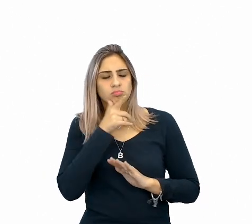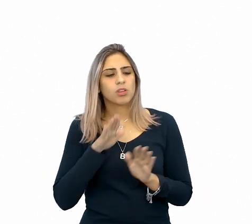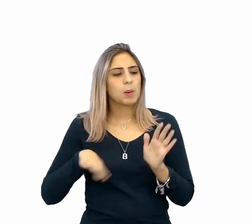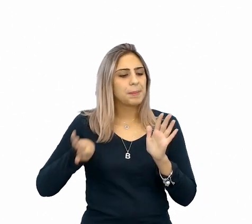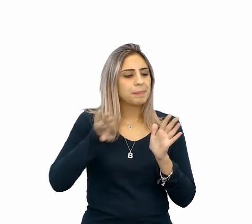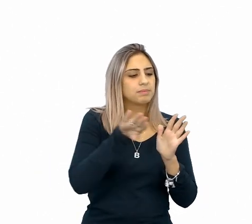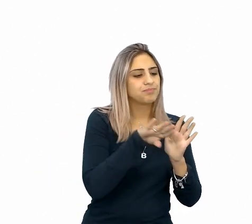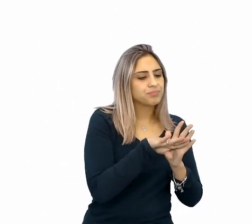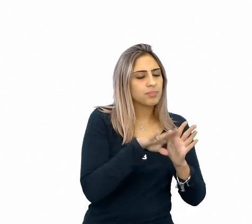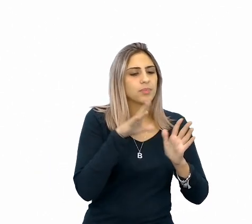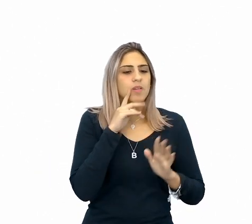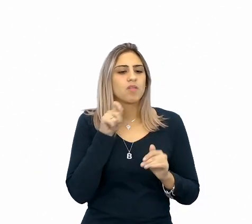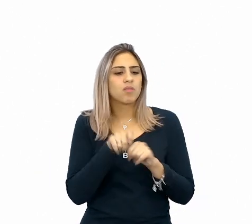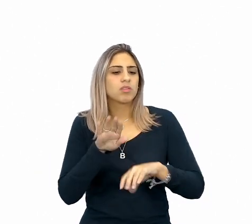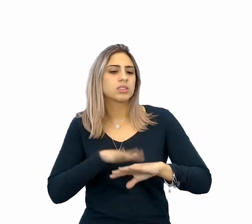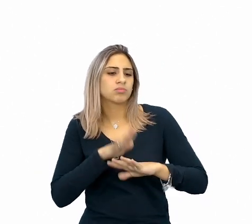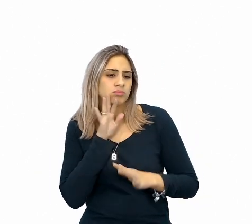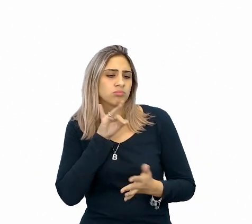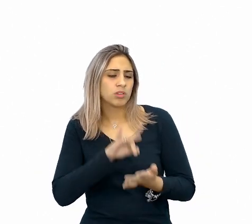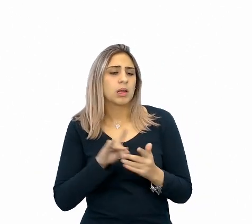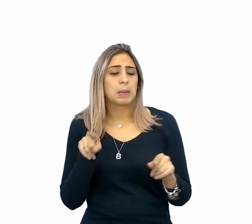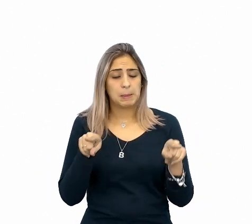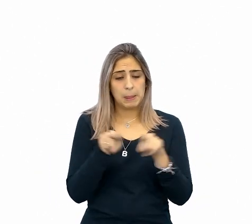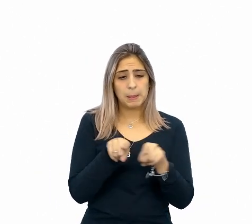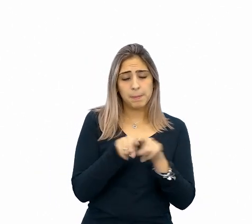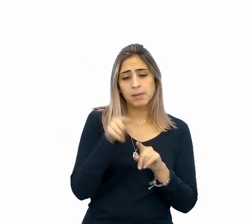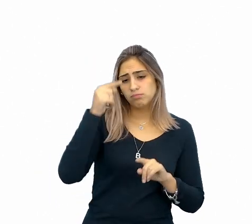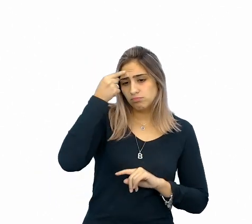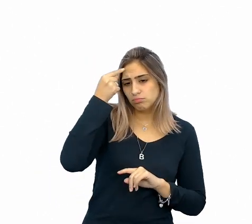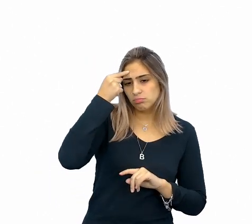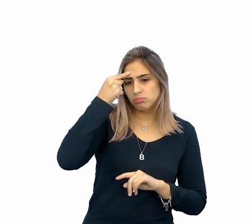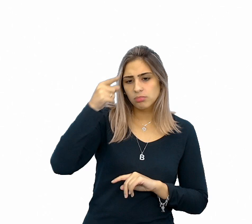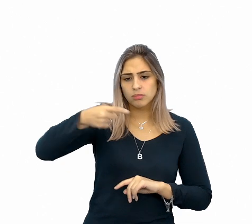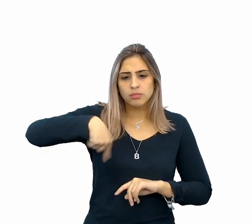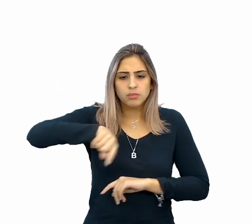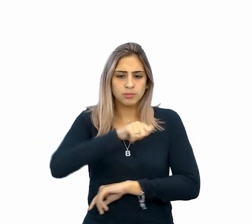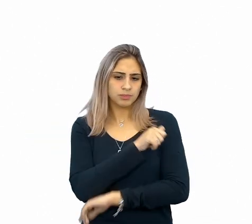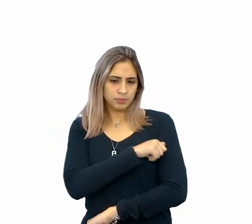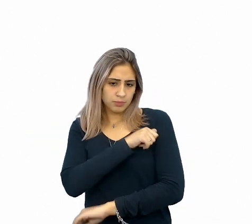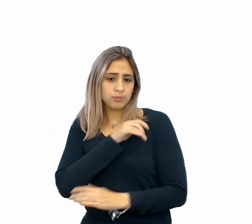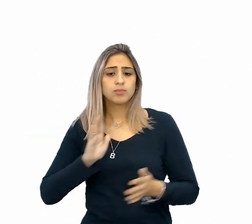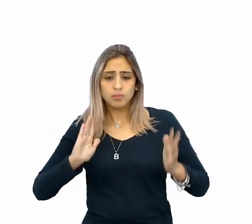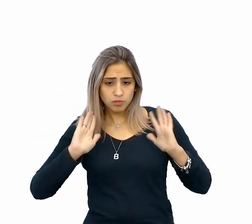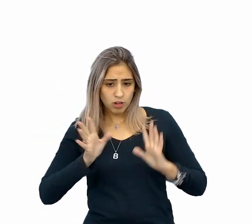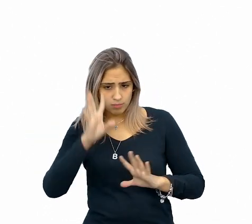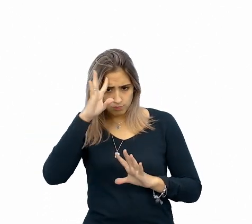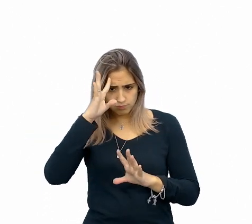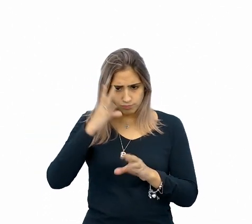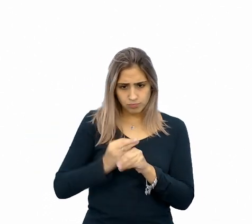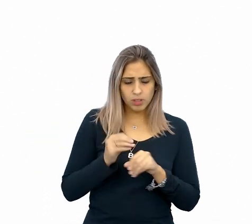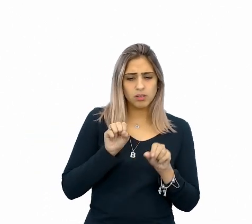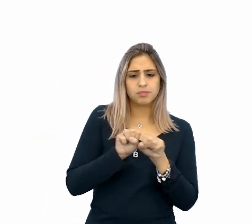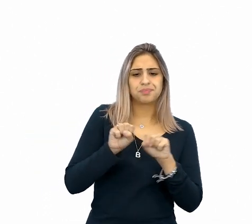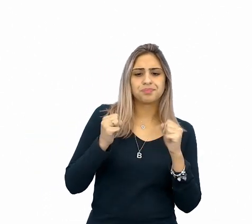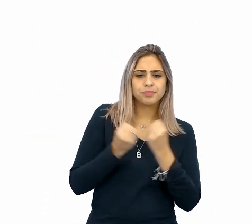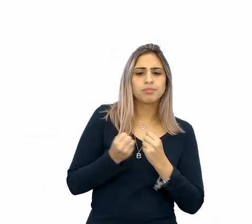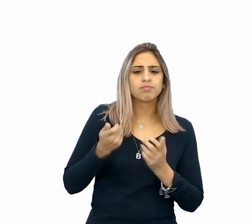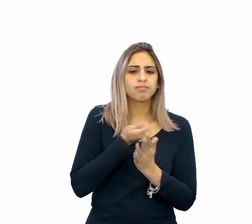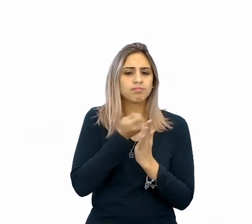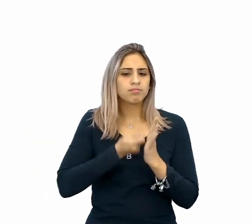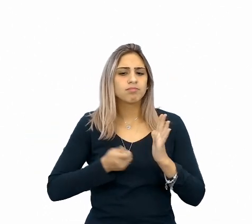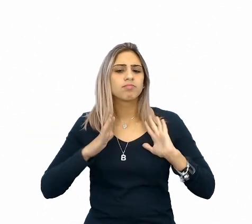eles possam fazê-lo, de fato, e também pensando naqueles estudantes que já compreenderam o sistema de